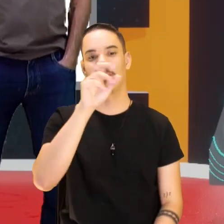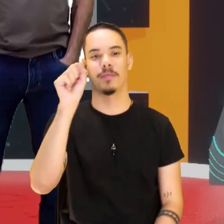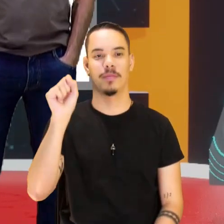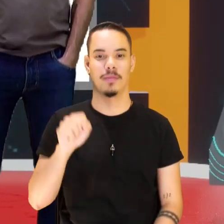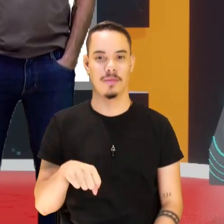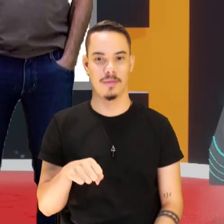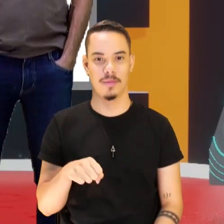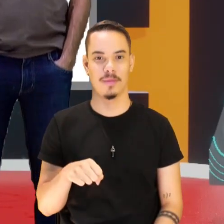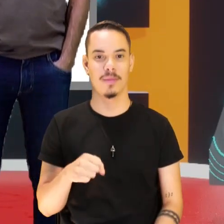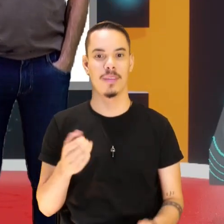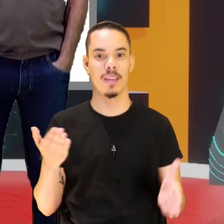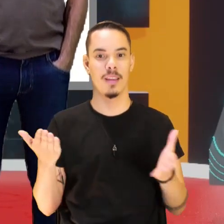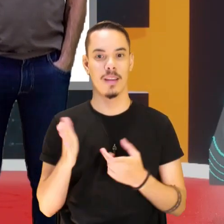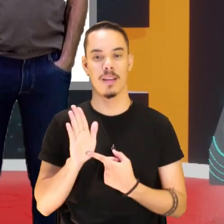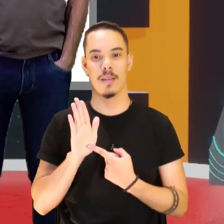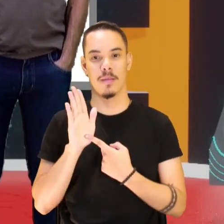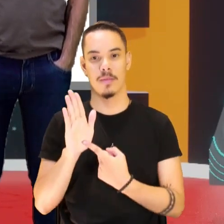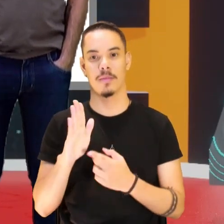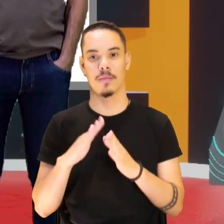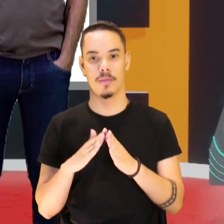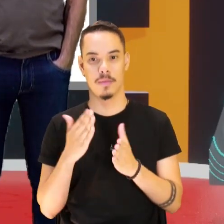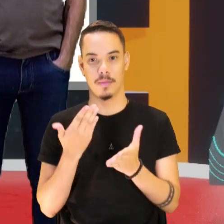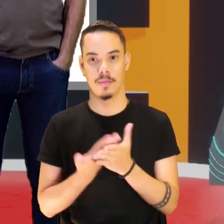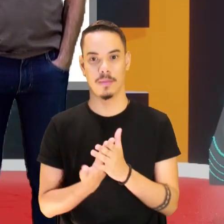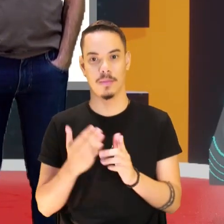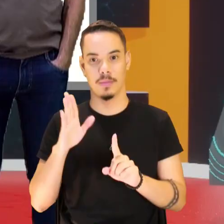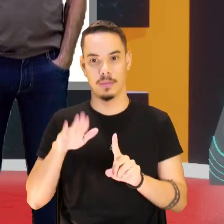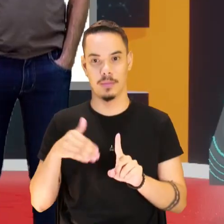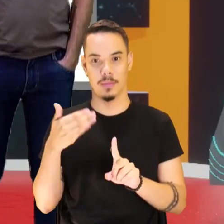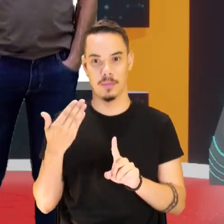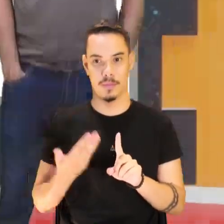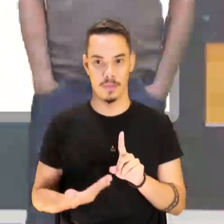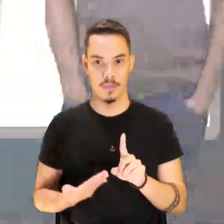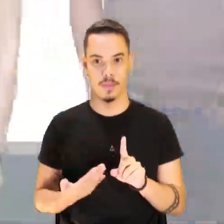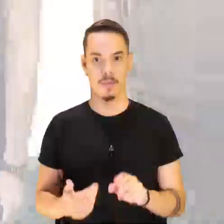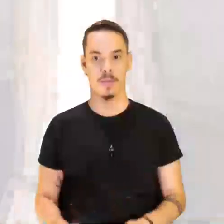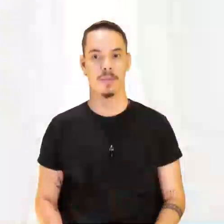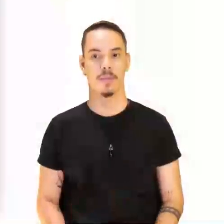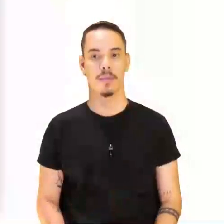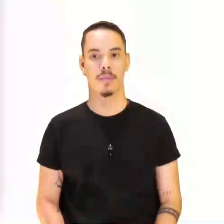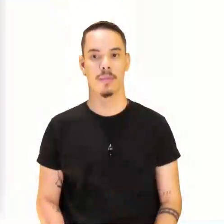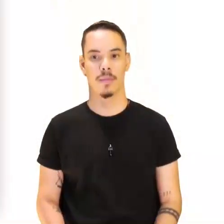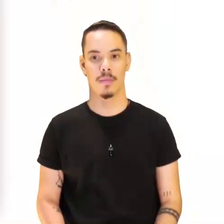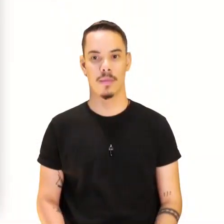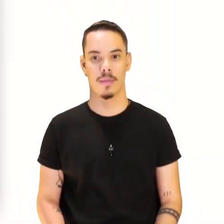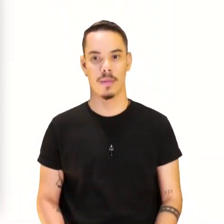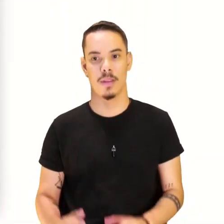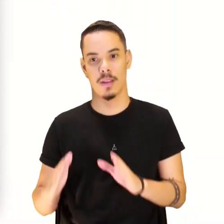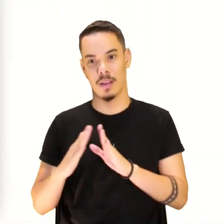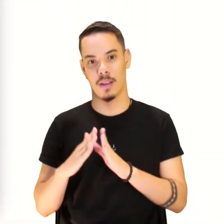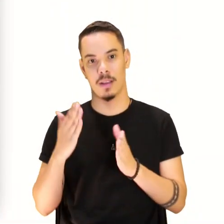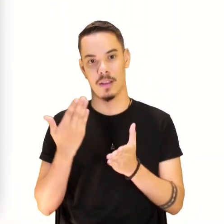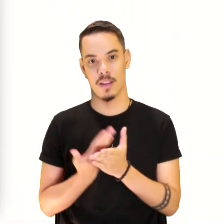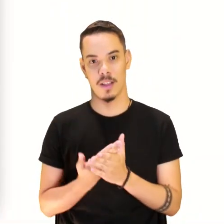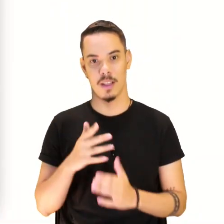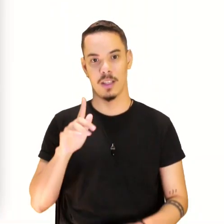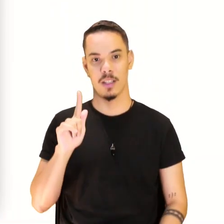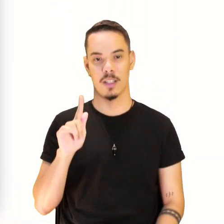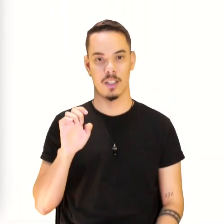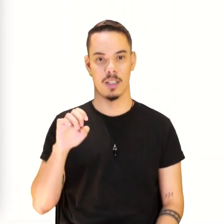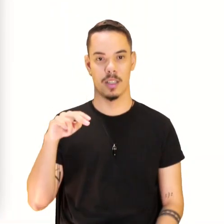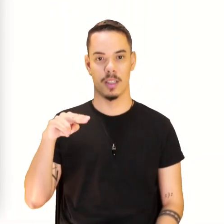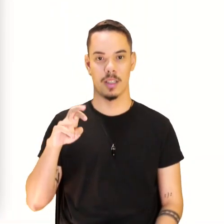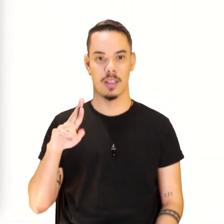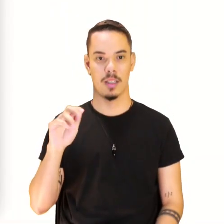vamos re Lar aí da homenagem de hoje a escola de hoje é vamos ver a Escola General Sampaio